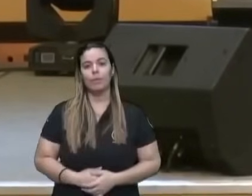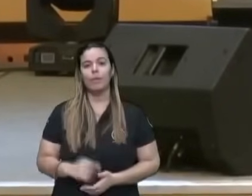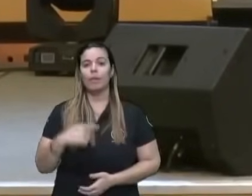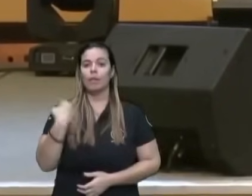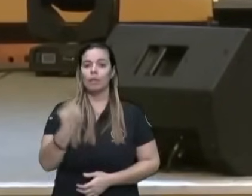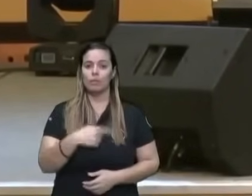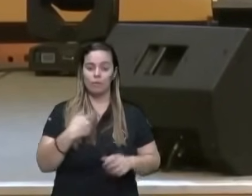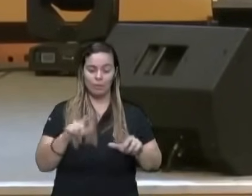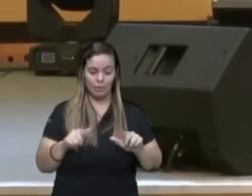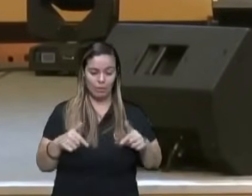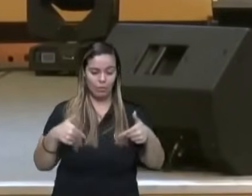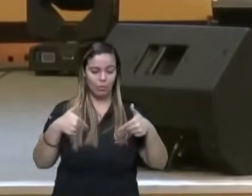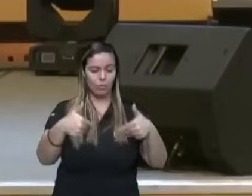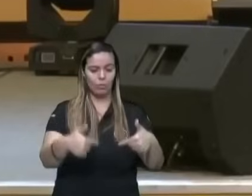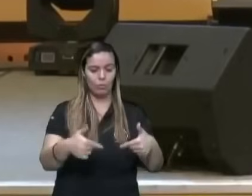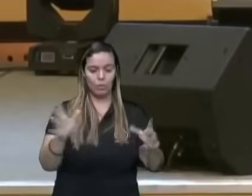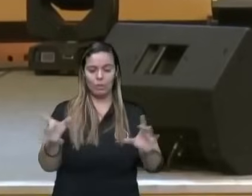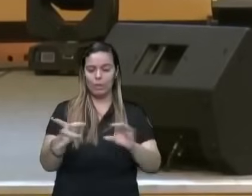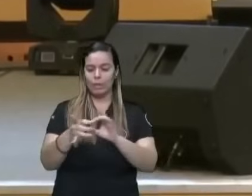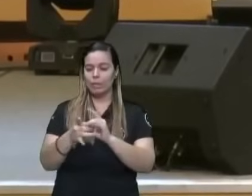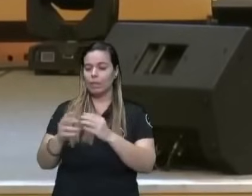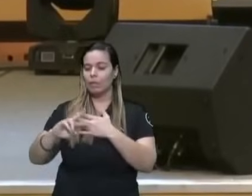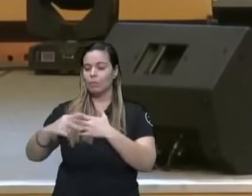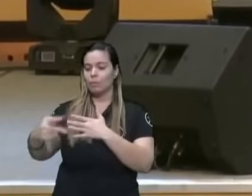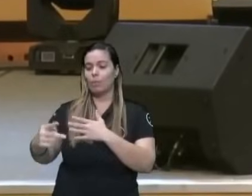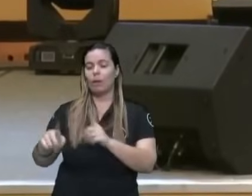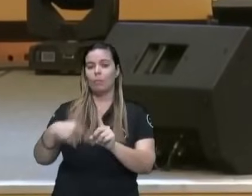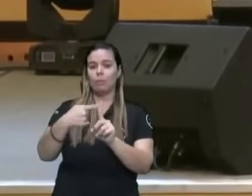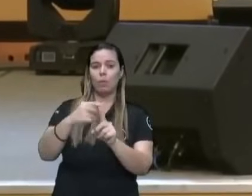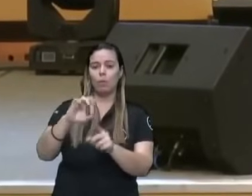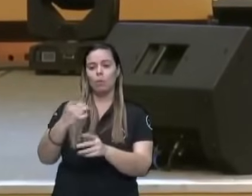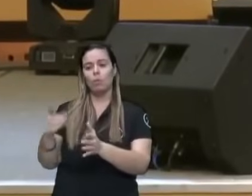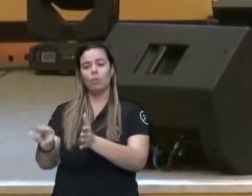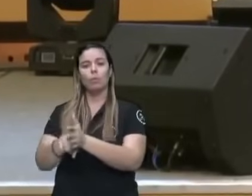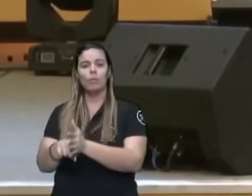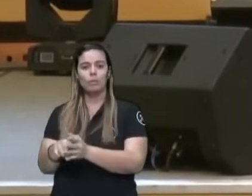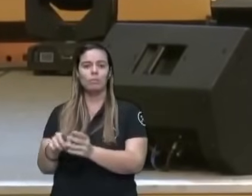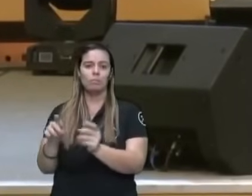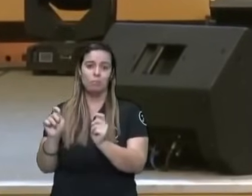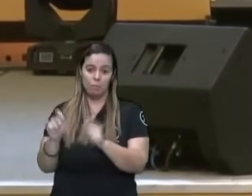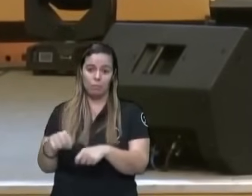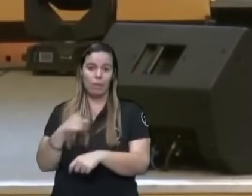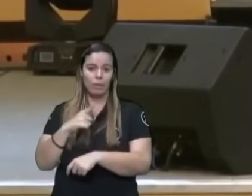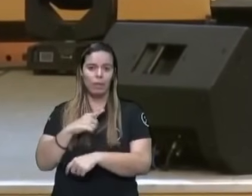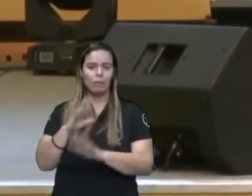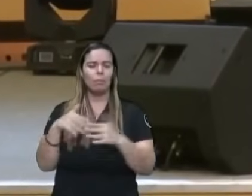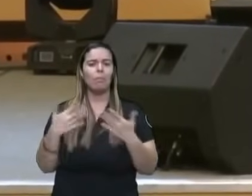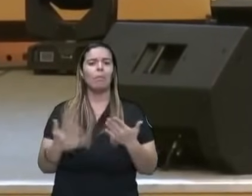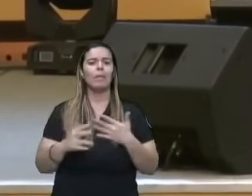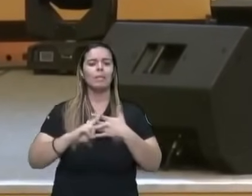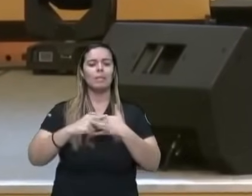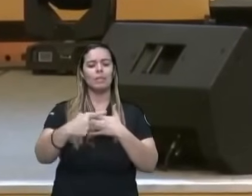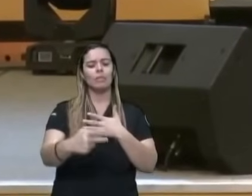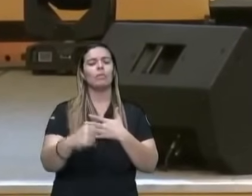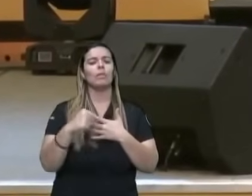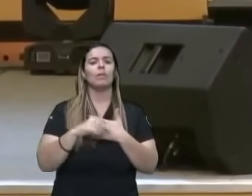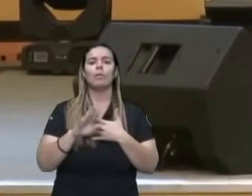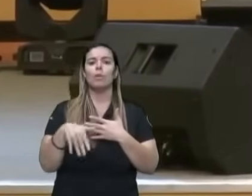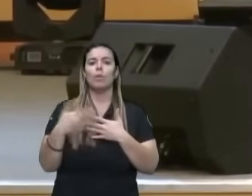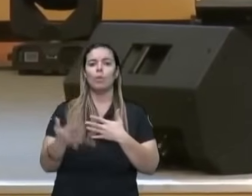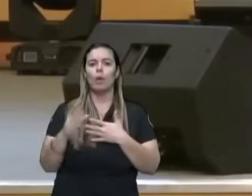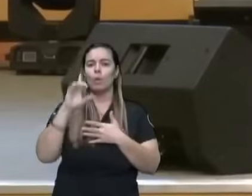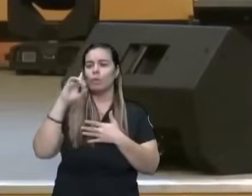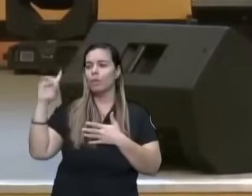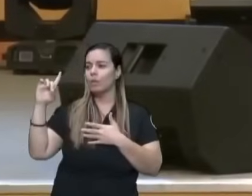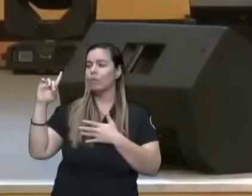nossas atitudes vão trazer consequências, ou benéficas ou maléficas, mas vão trazer. Então, qual é o resultado de você confiar